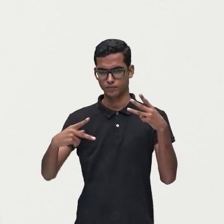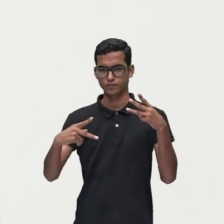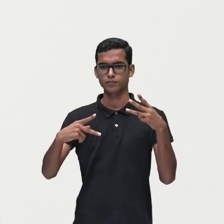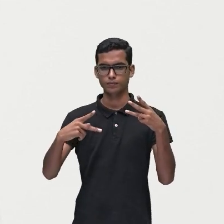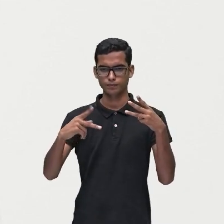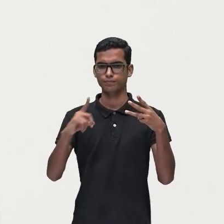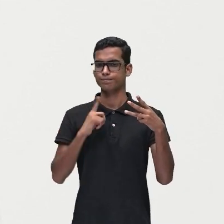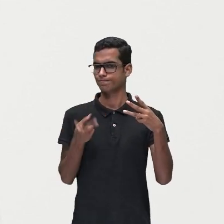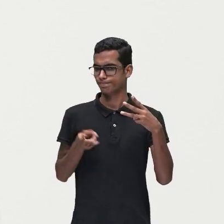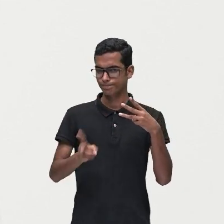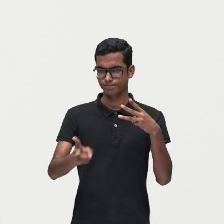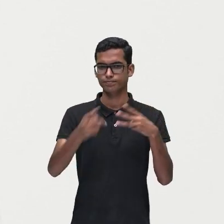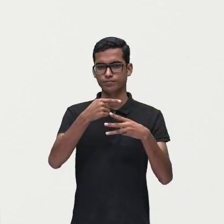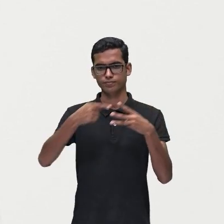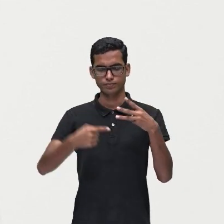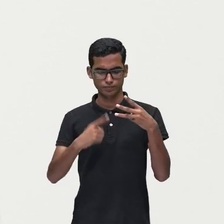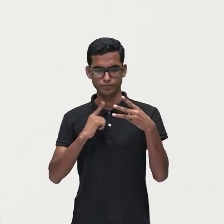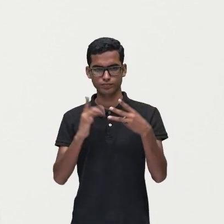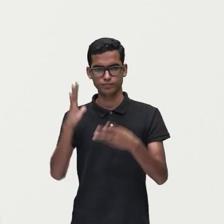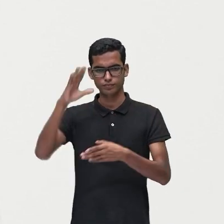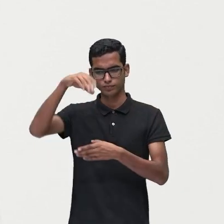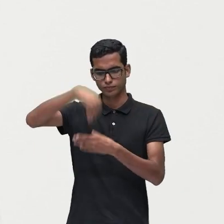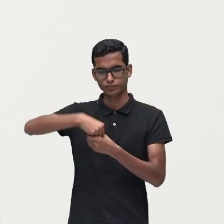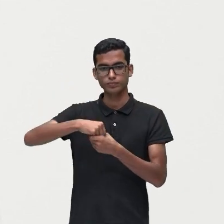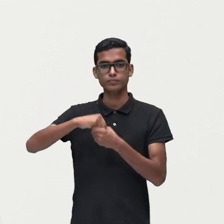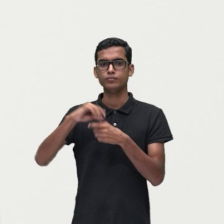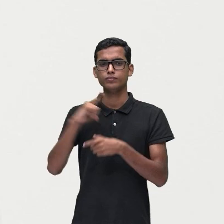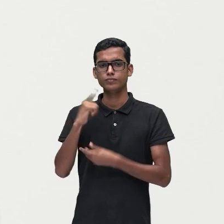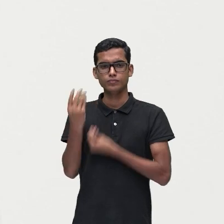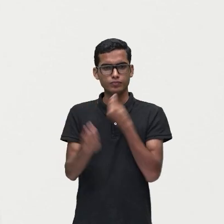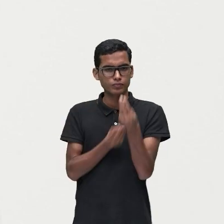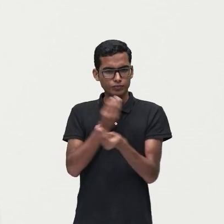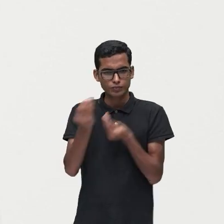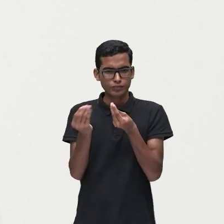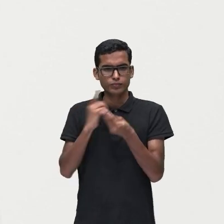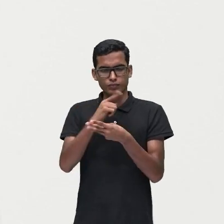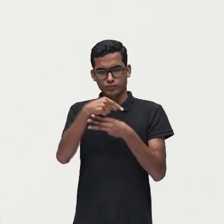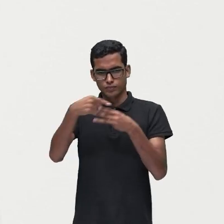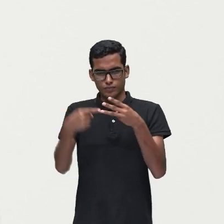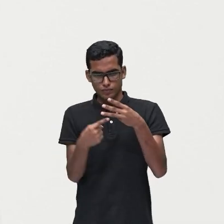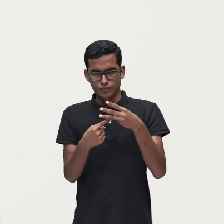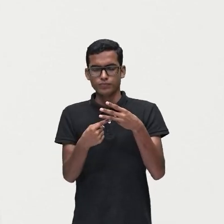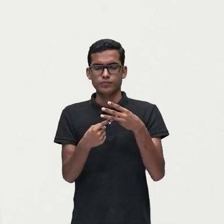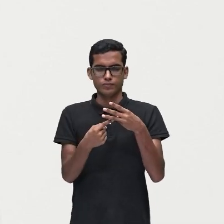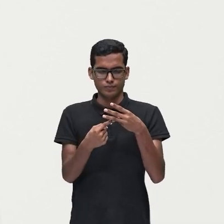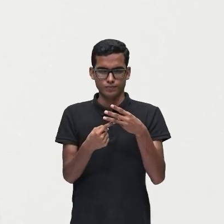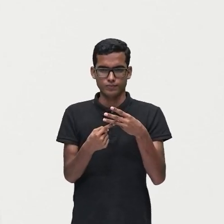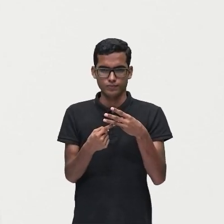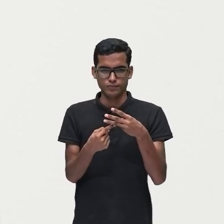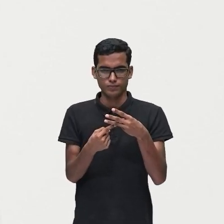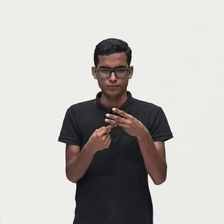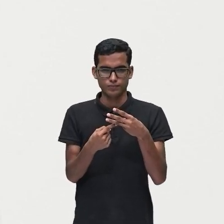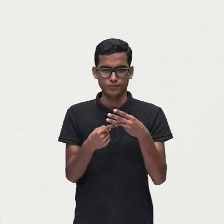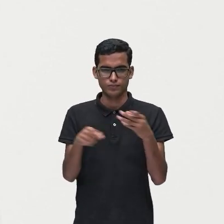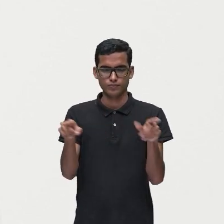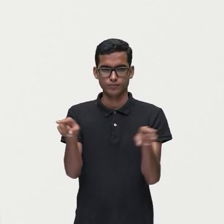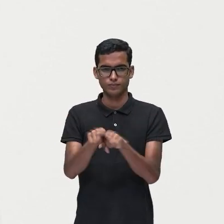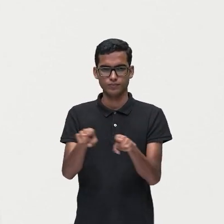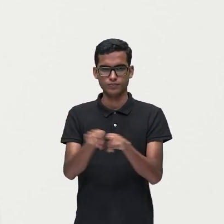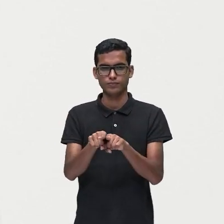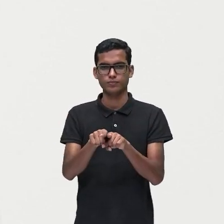uma força potente. Ela é constituída por esses 3 elementos e elas também